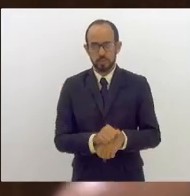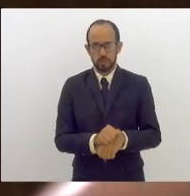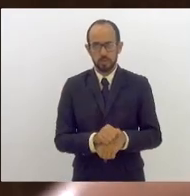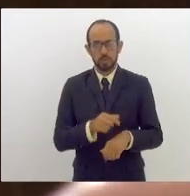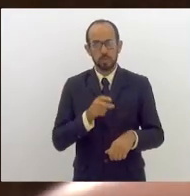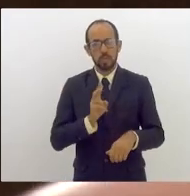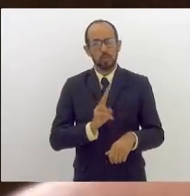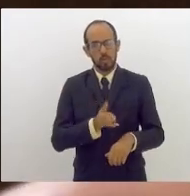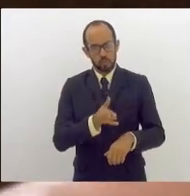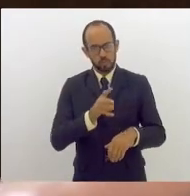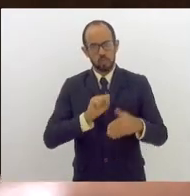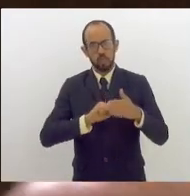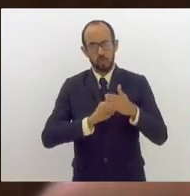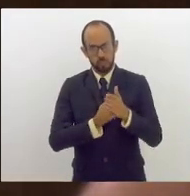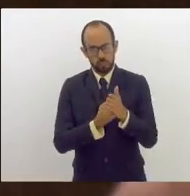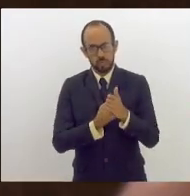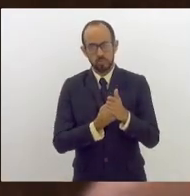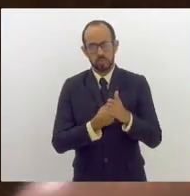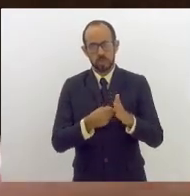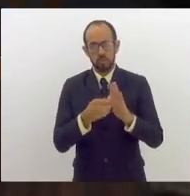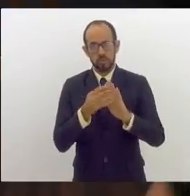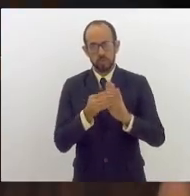mantém a obstrução da pauta